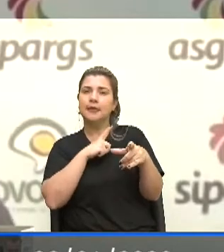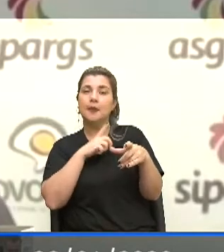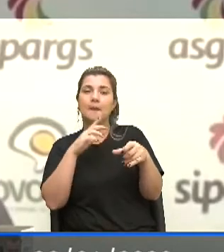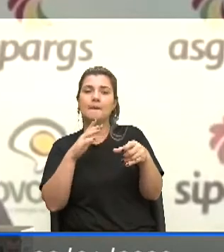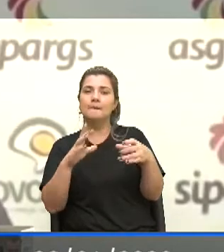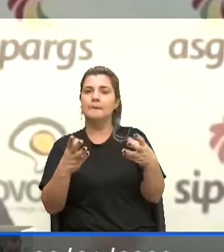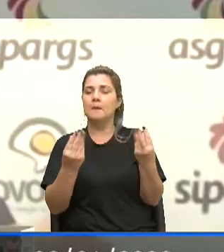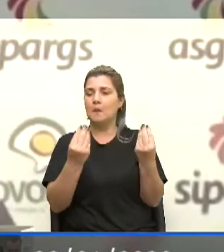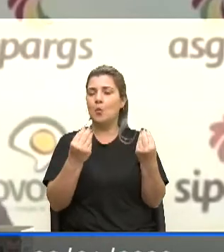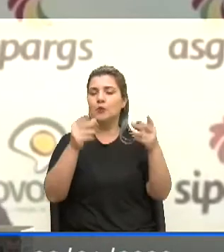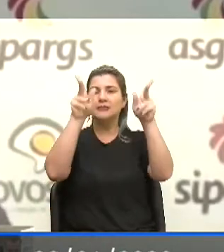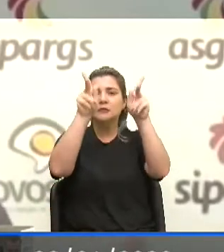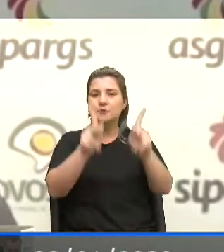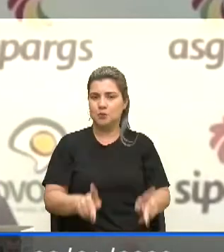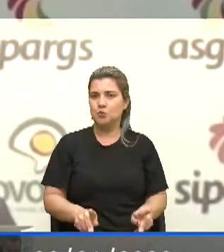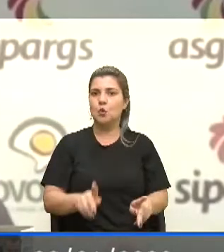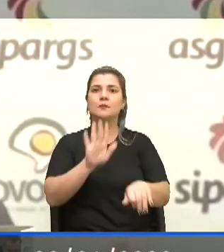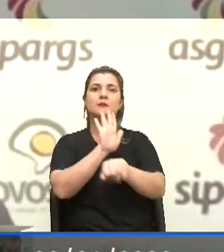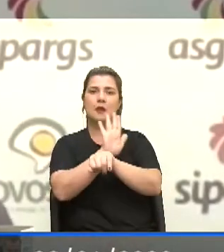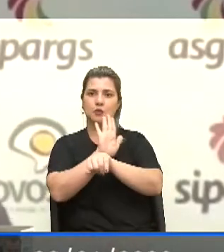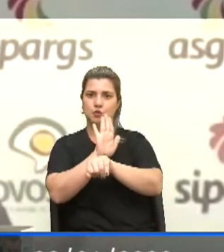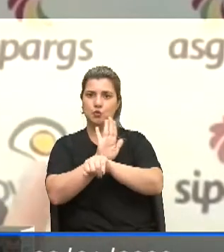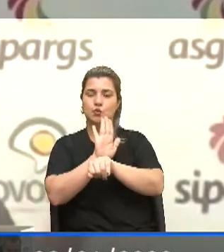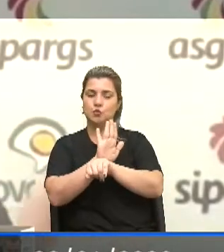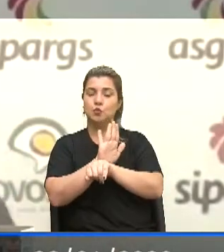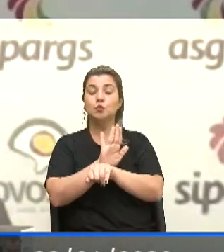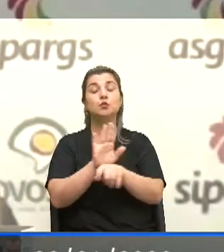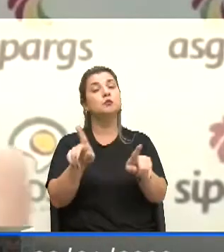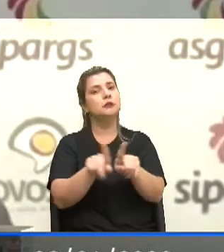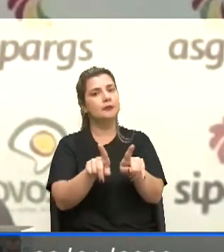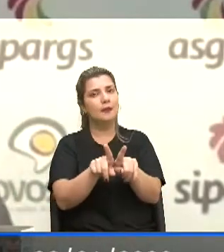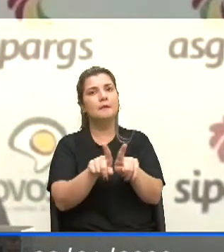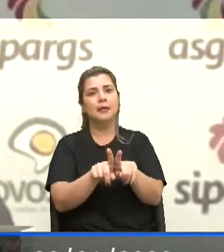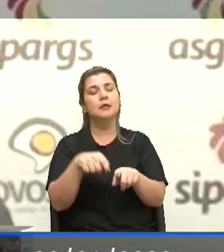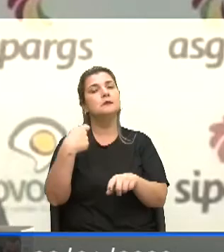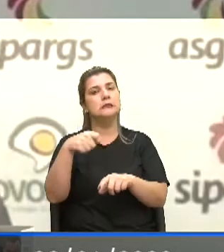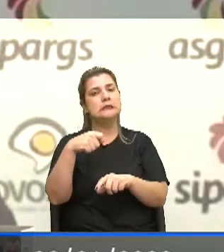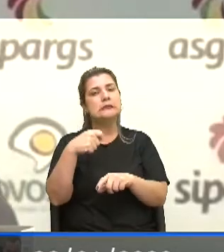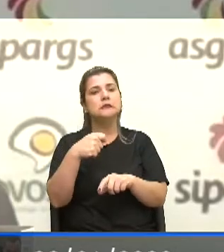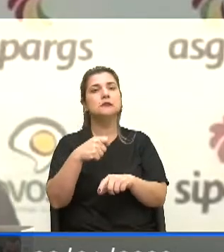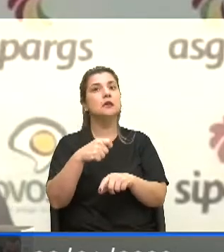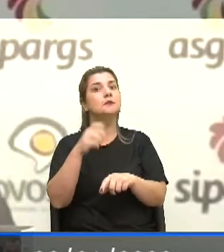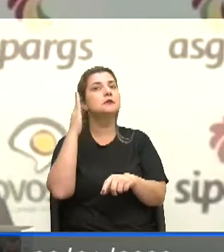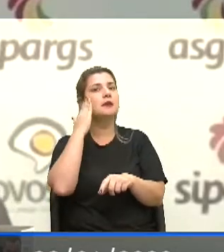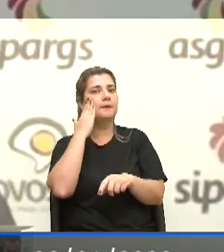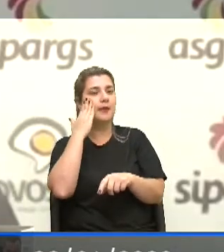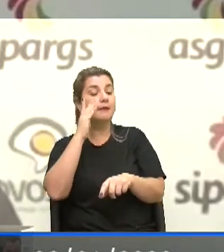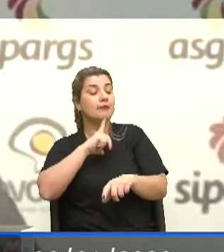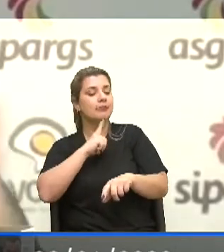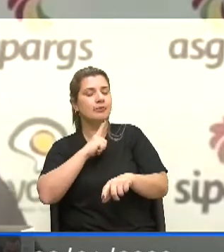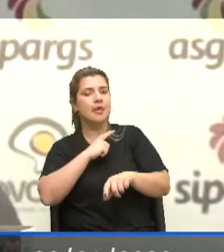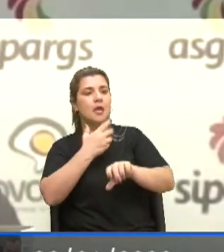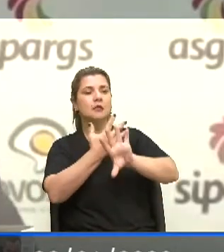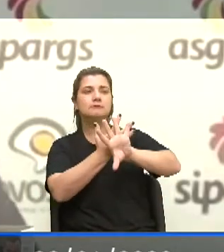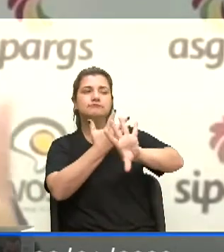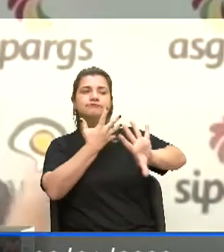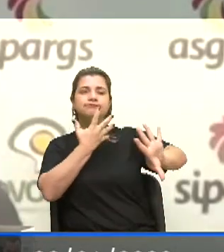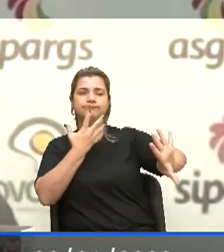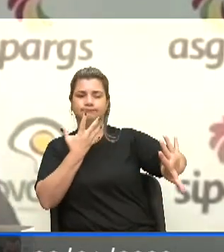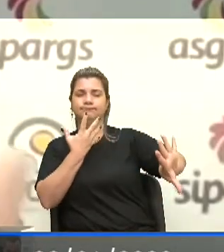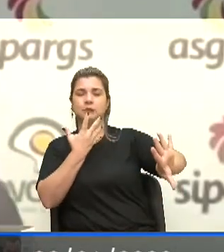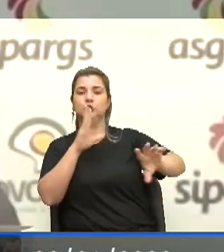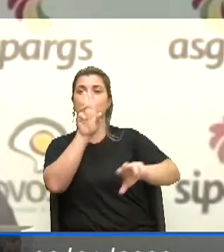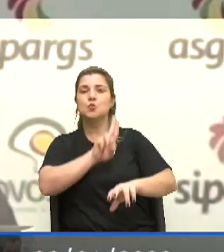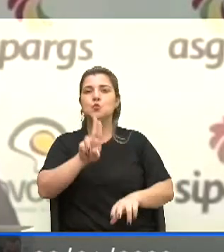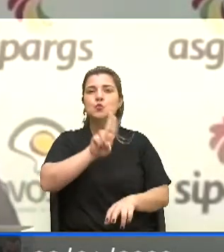colaboradores, né, que nós temos que também, né, que relevar que aquele distanciamento, né, no uso de EPIs e